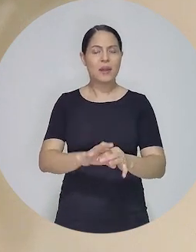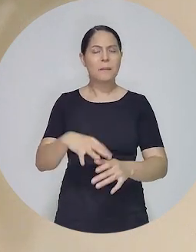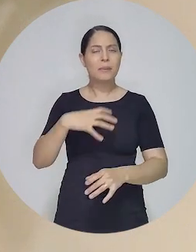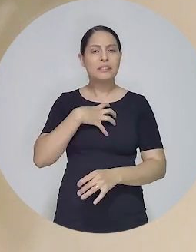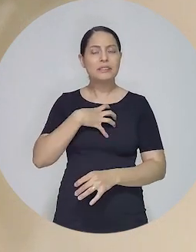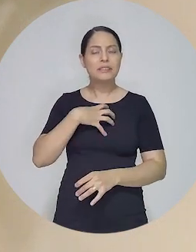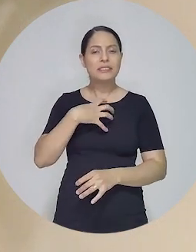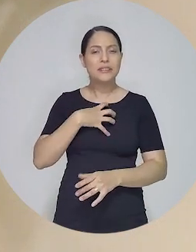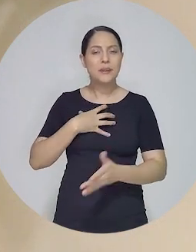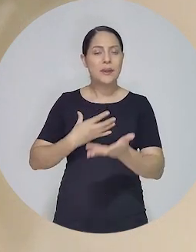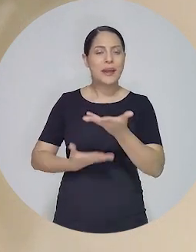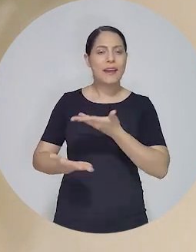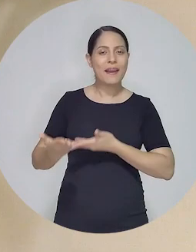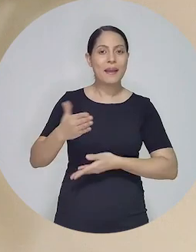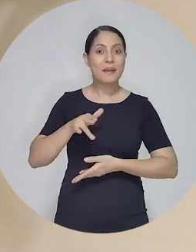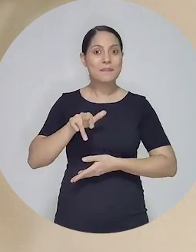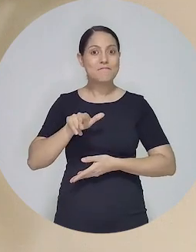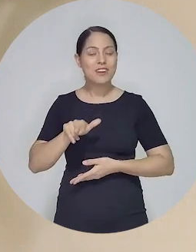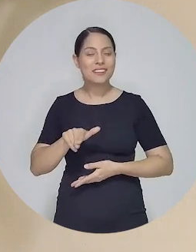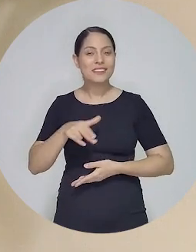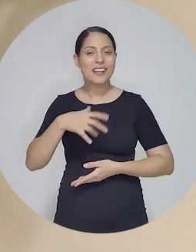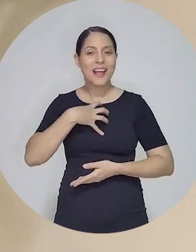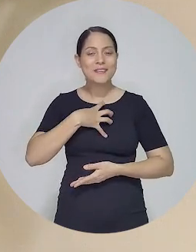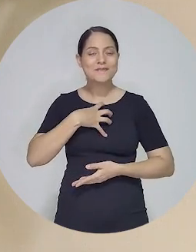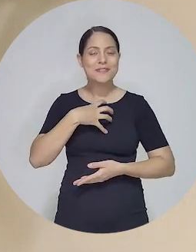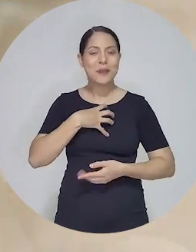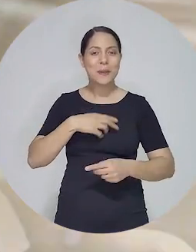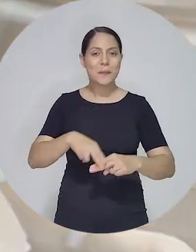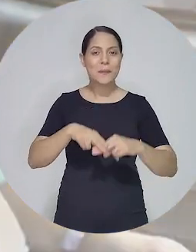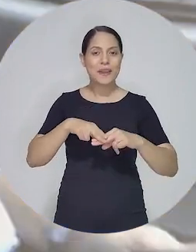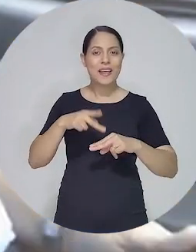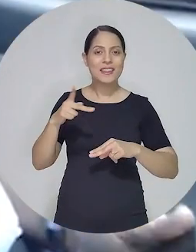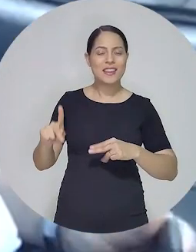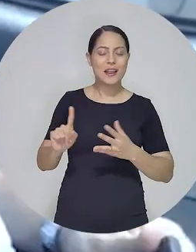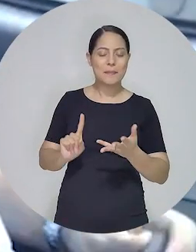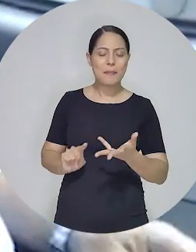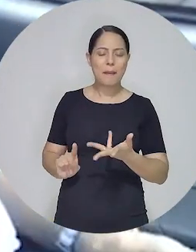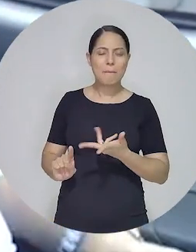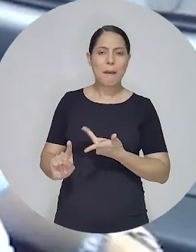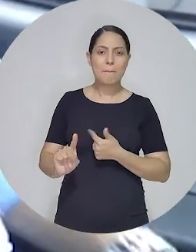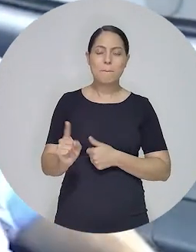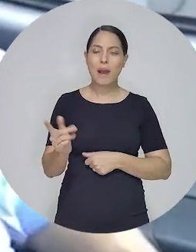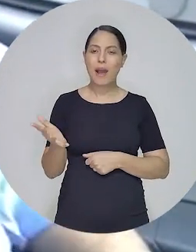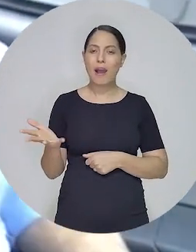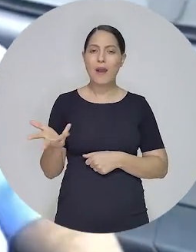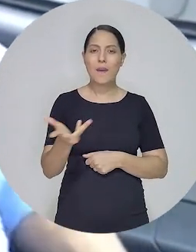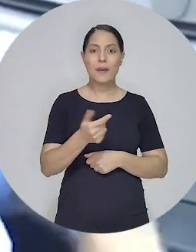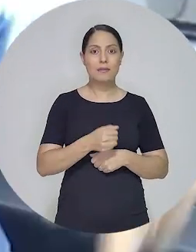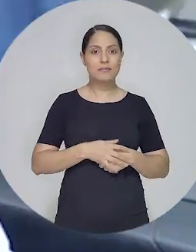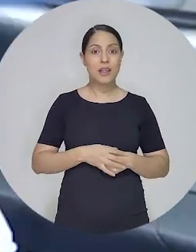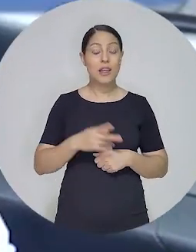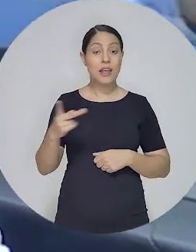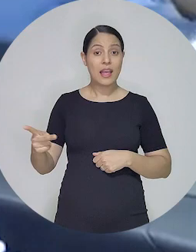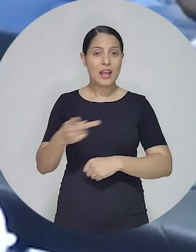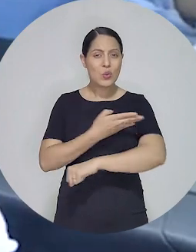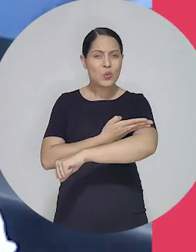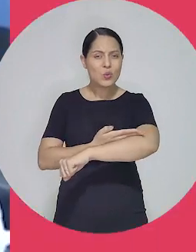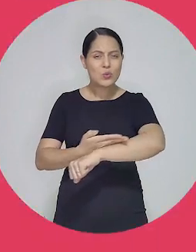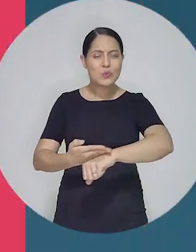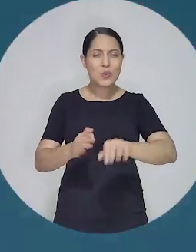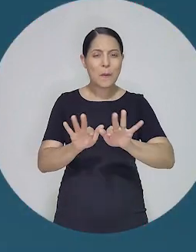deixa muito suspeito, para falar sobre suas qualidades, mas é um cara de hábitos